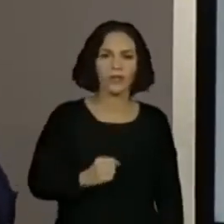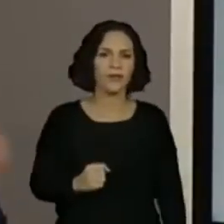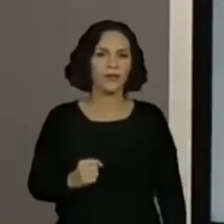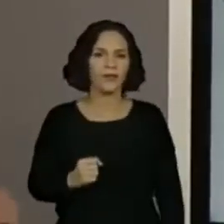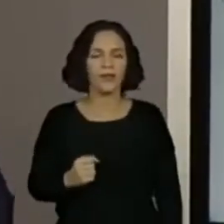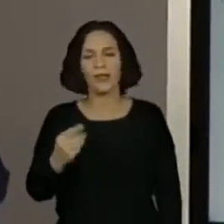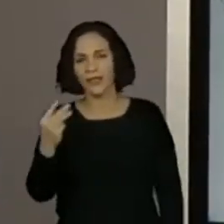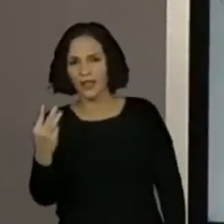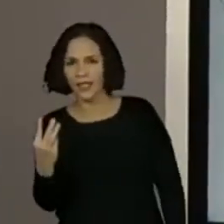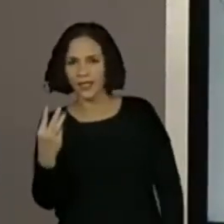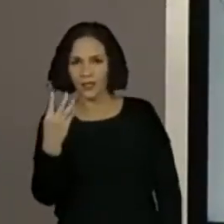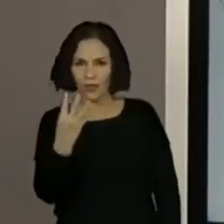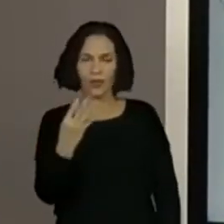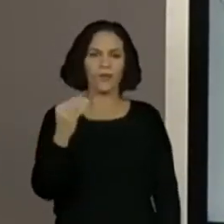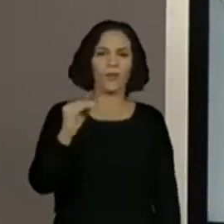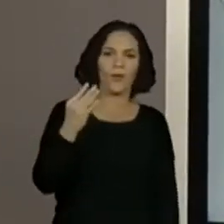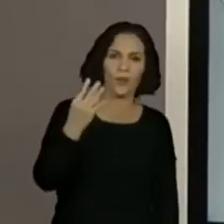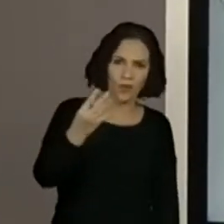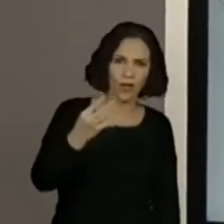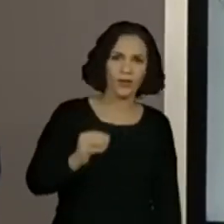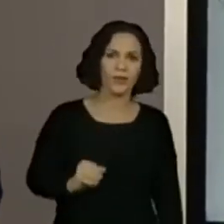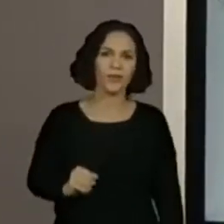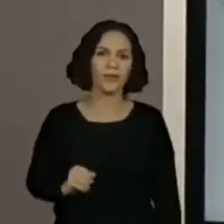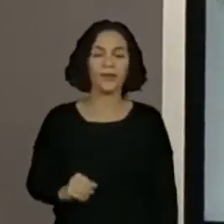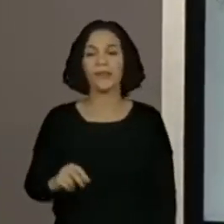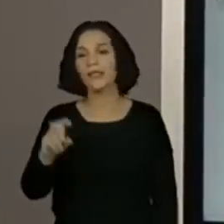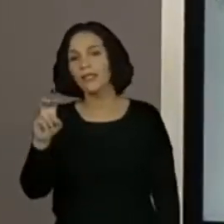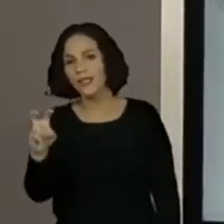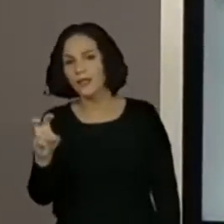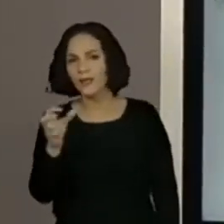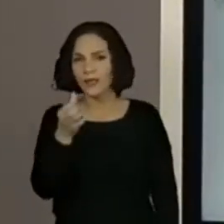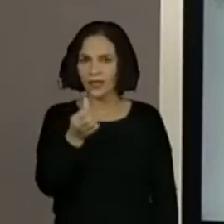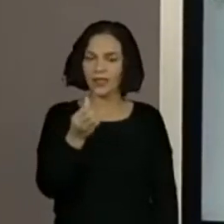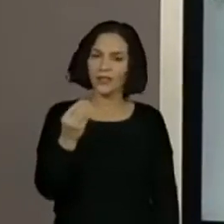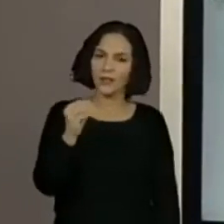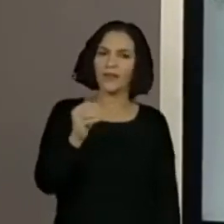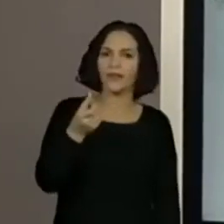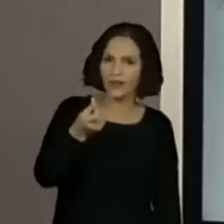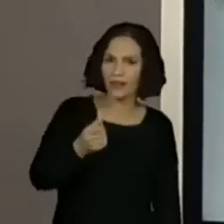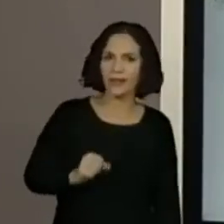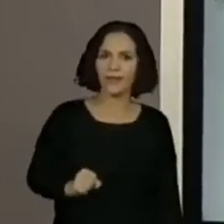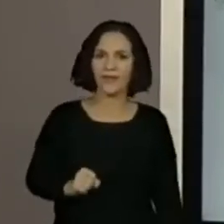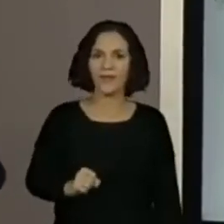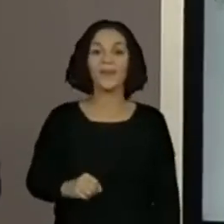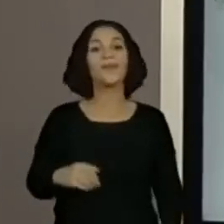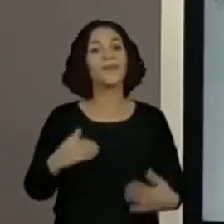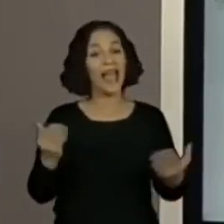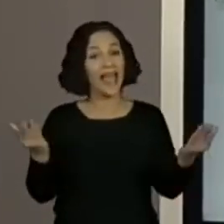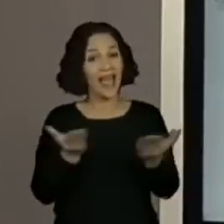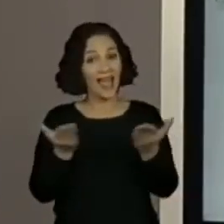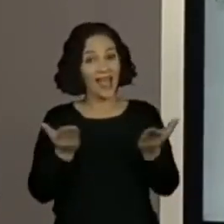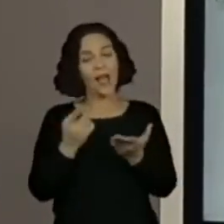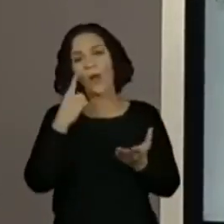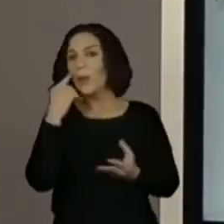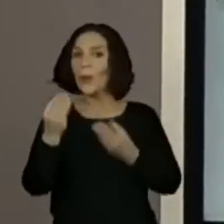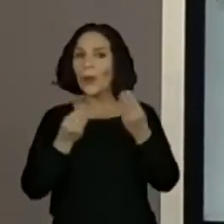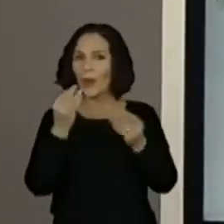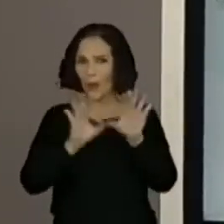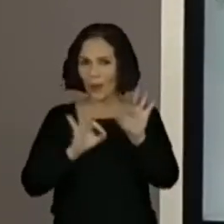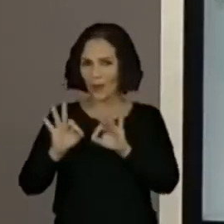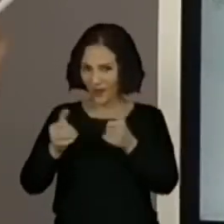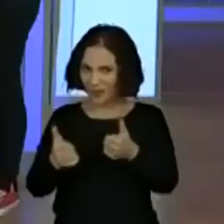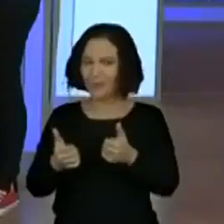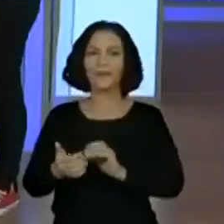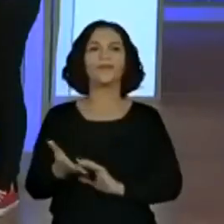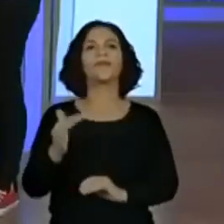2. 3, 4, marquei o 4. 5, 6, marquei o 6. Agora a gente vê como ficou a organização.